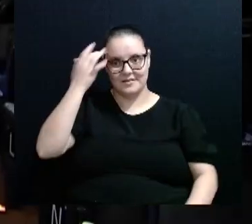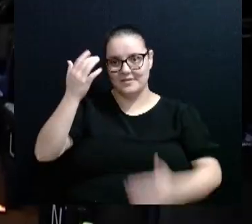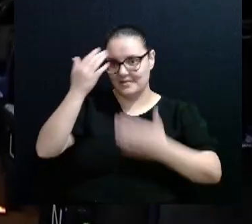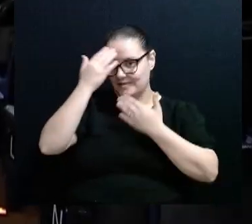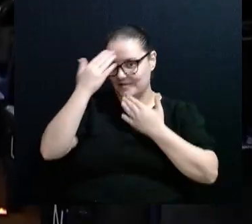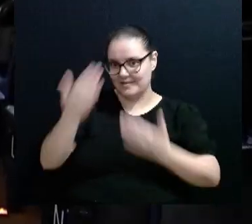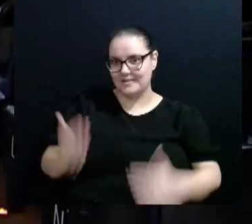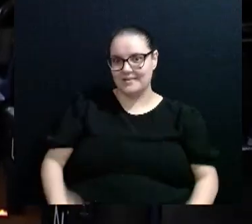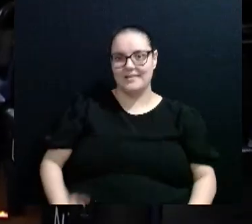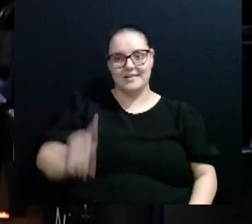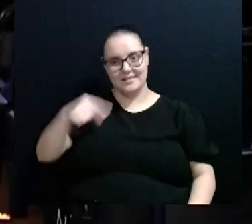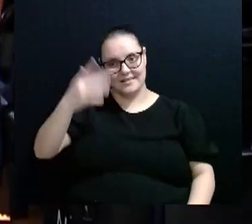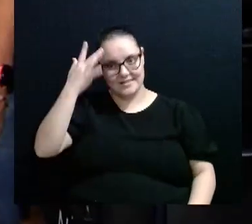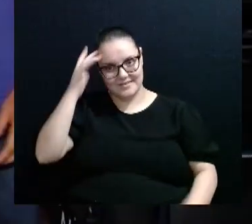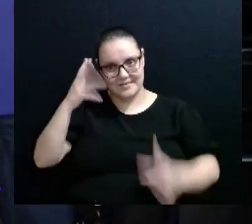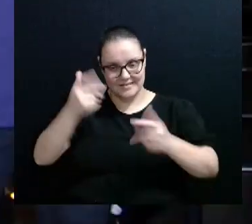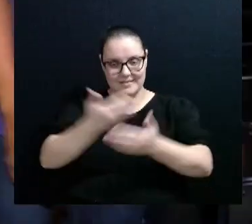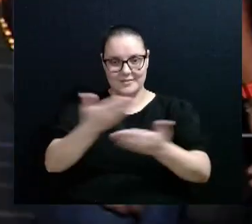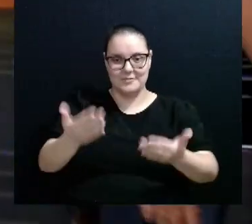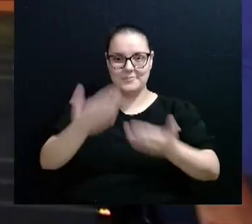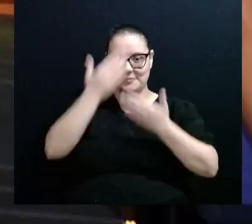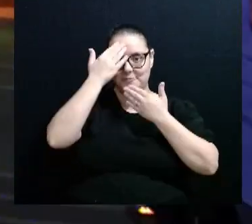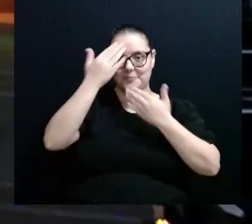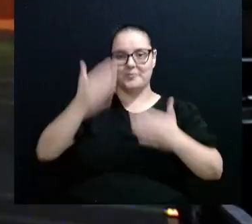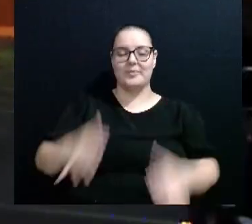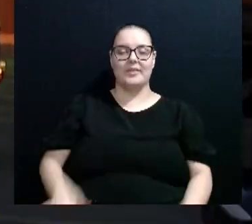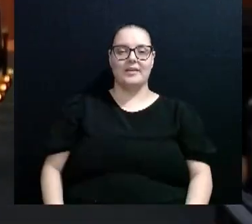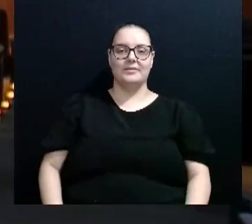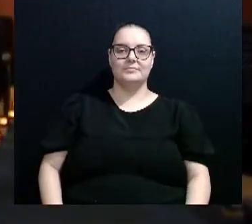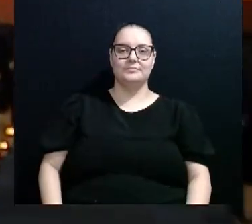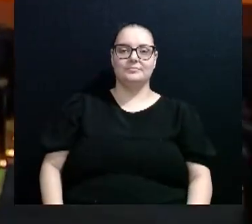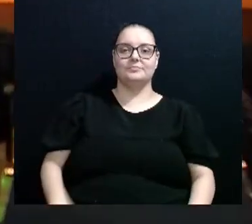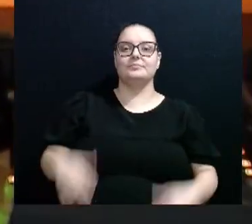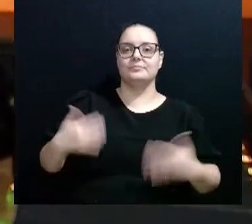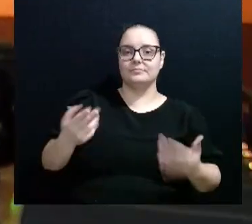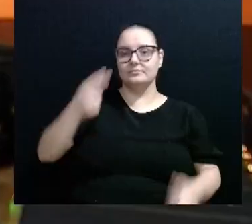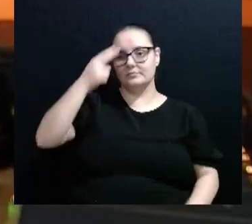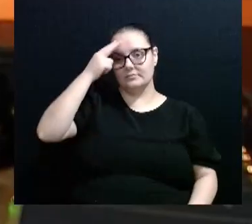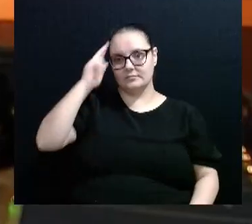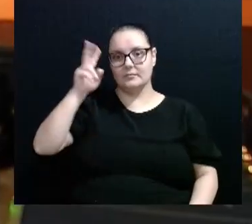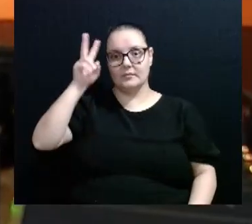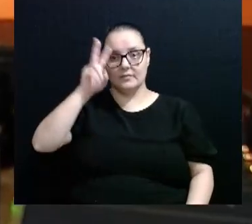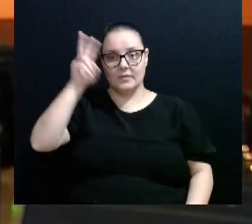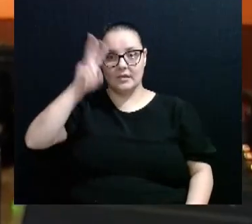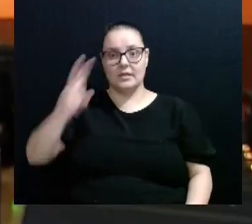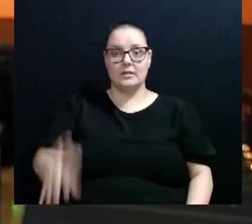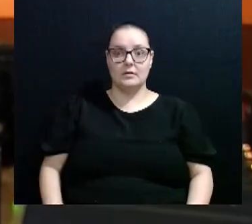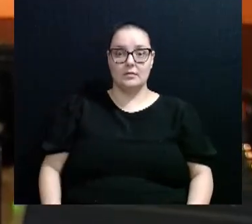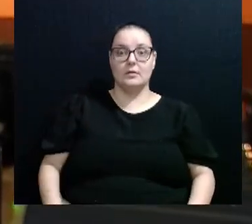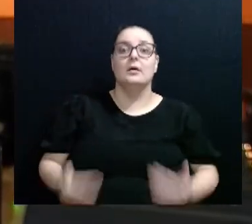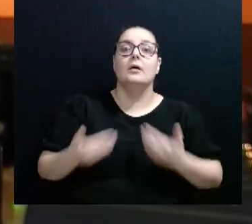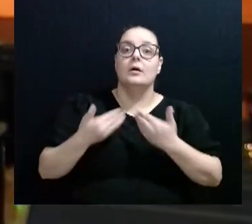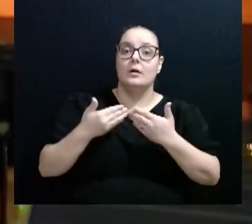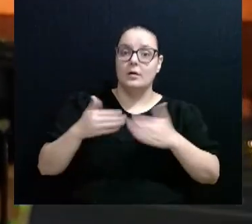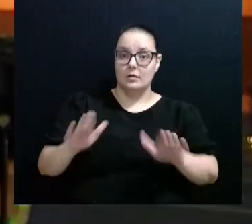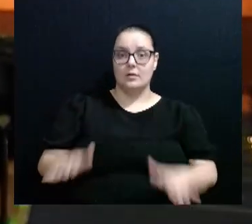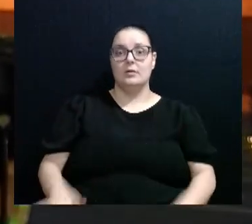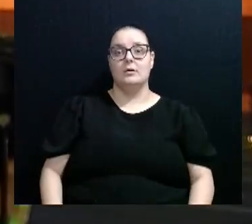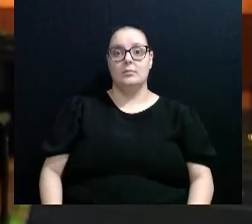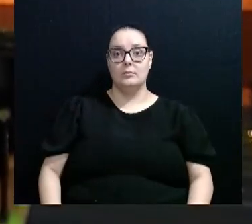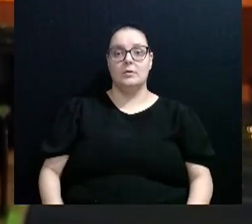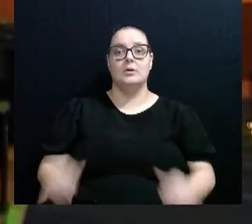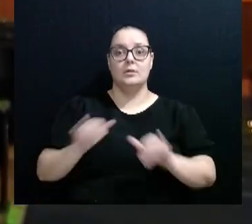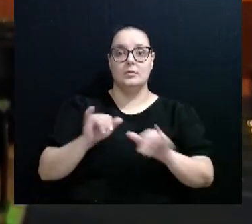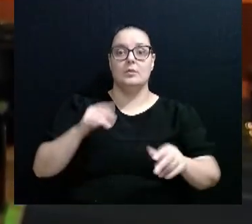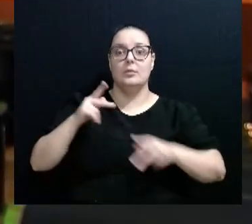mundo. Obrigado mais uma vez, viu, Rodrigo? Então, Gabriel, só relembrando, a abertura, né, da campanha de popularização do Teatro